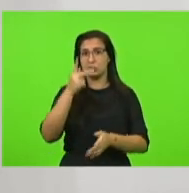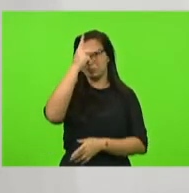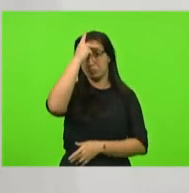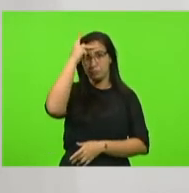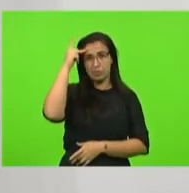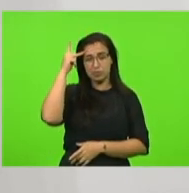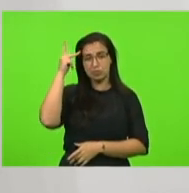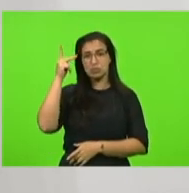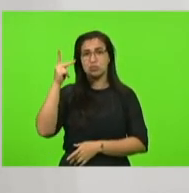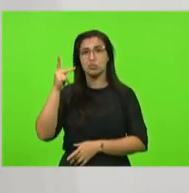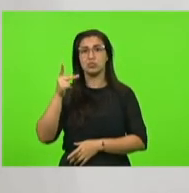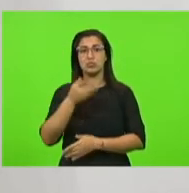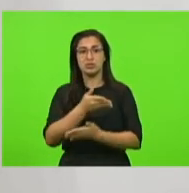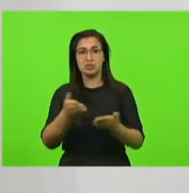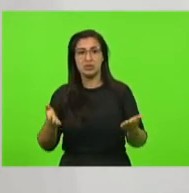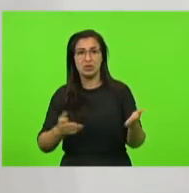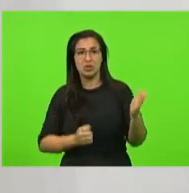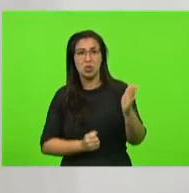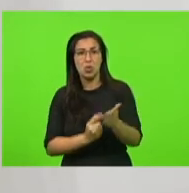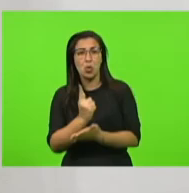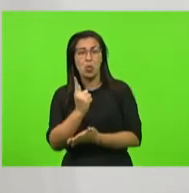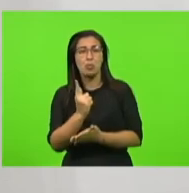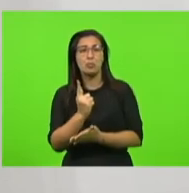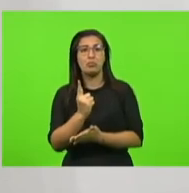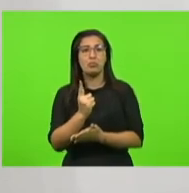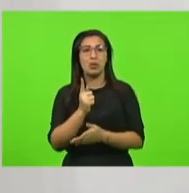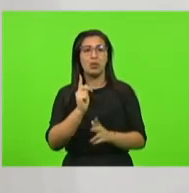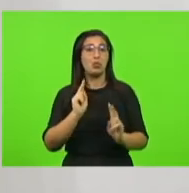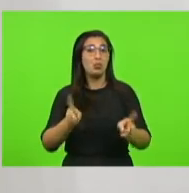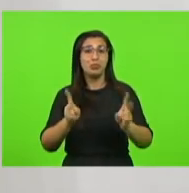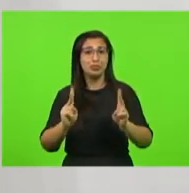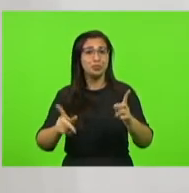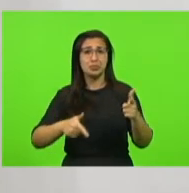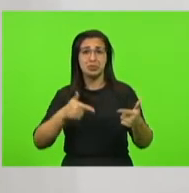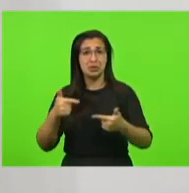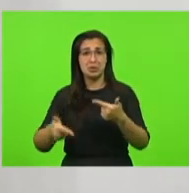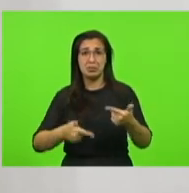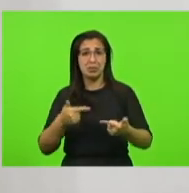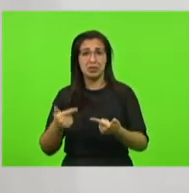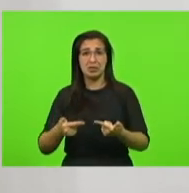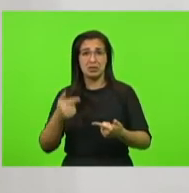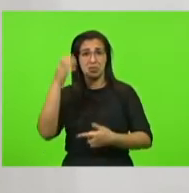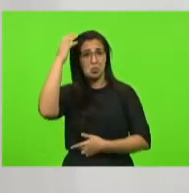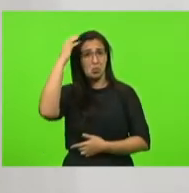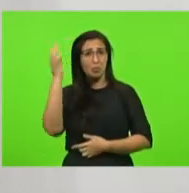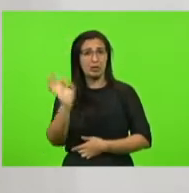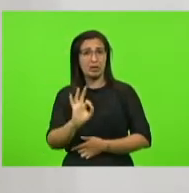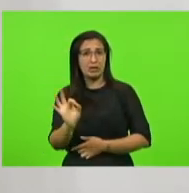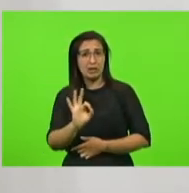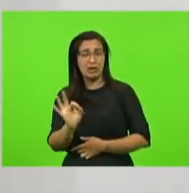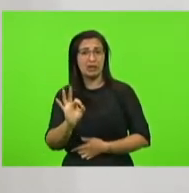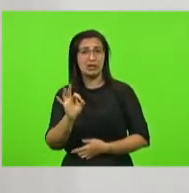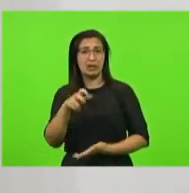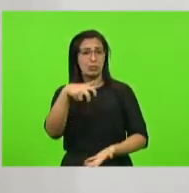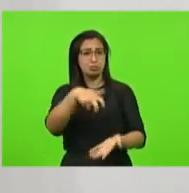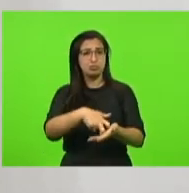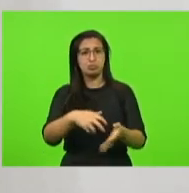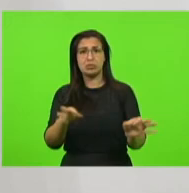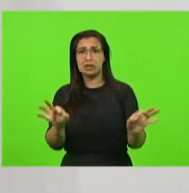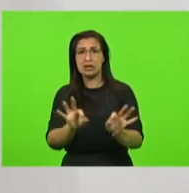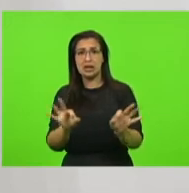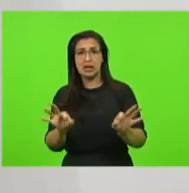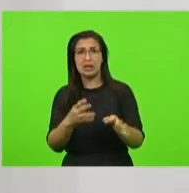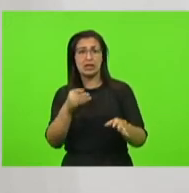compra fraudulenta continuam trabalhando e continuam impunes, recebendo os seus salários, como se